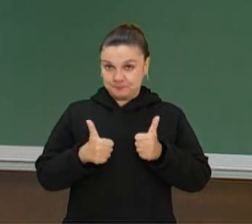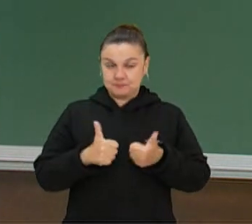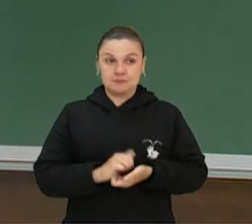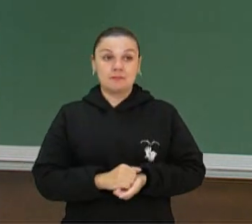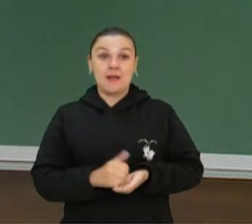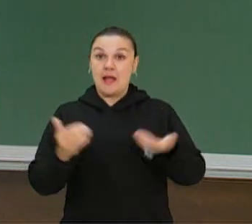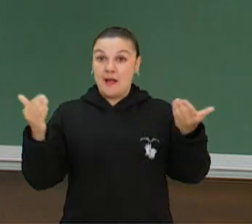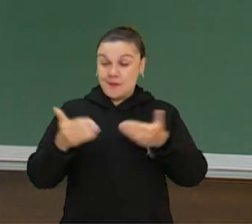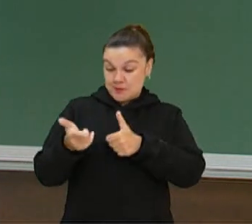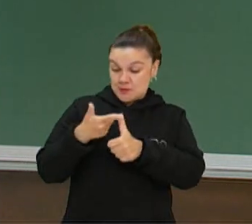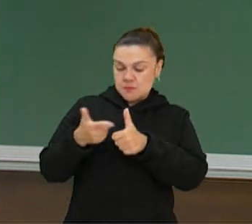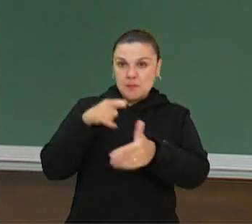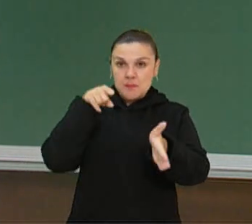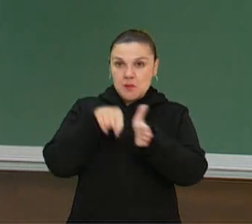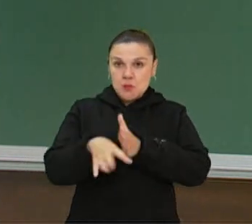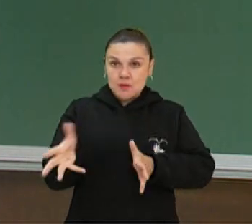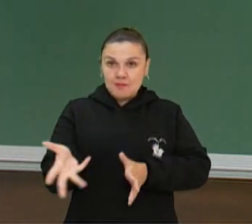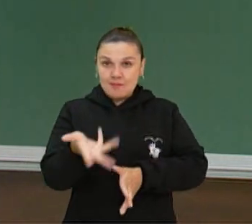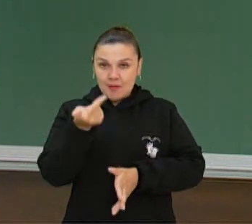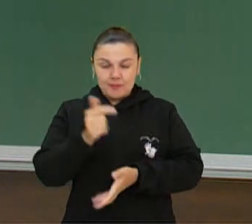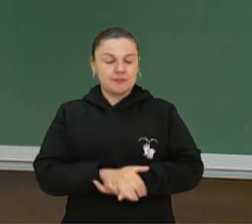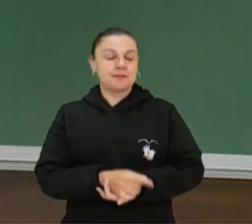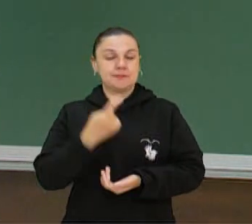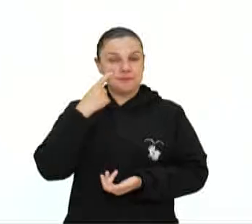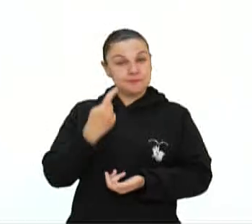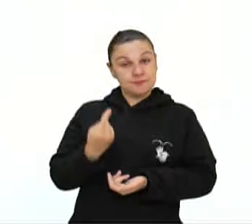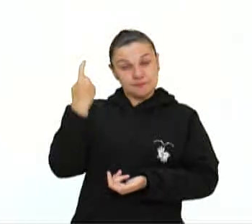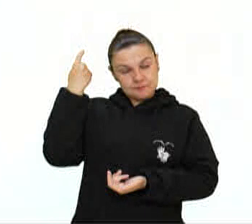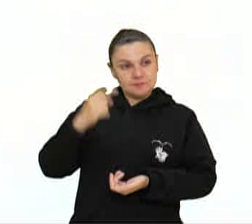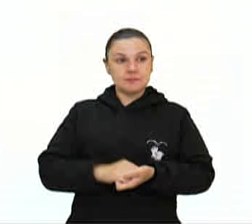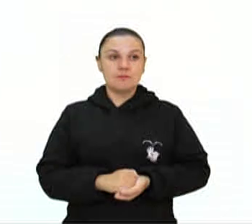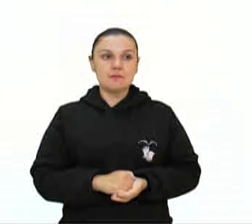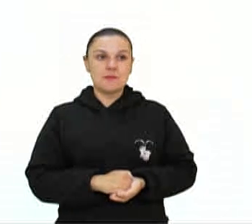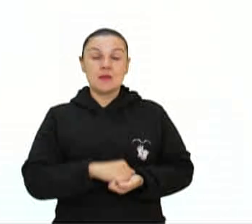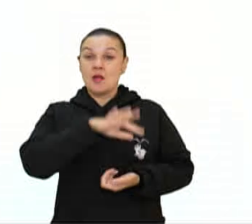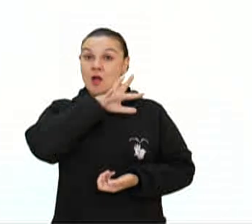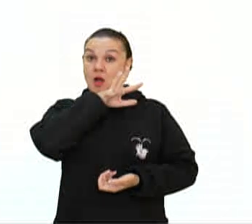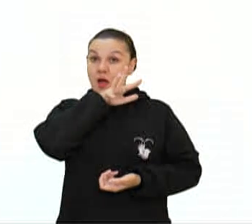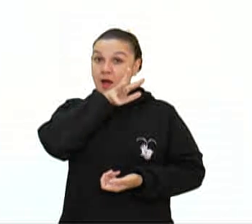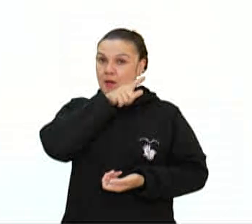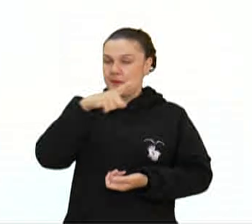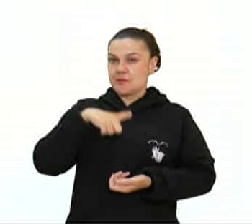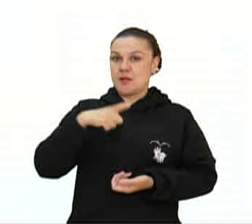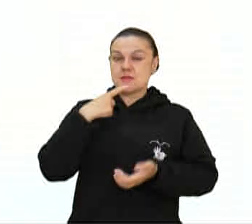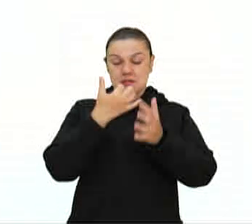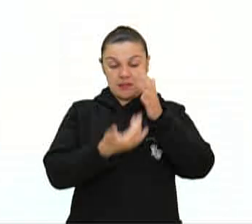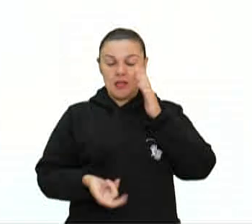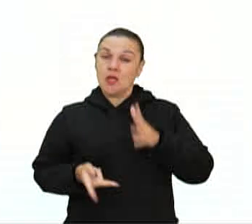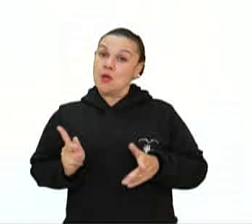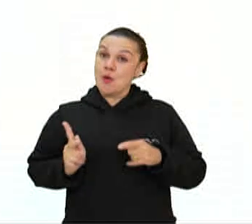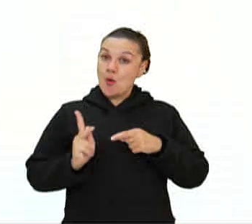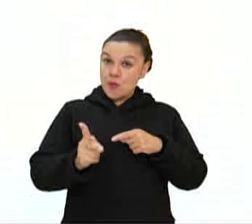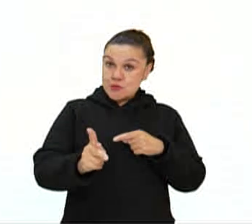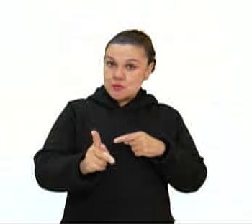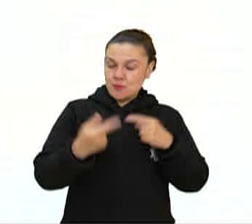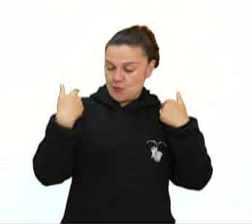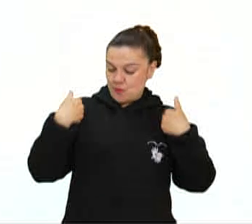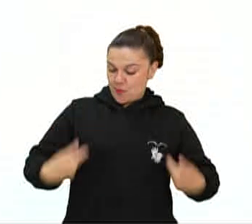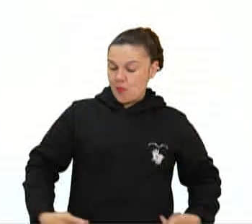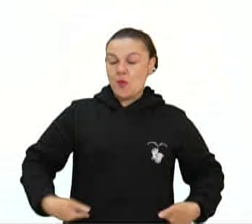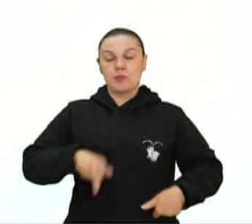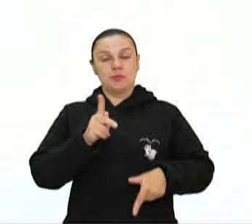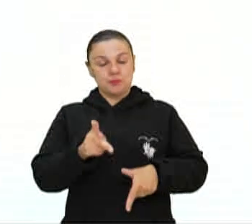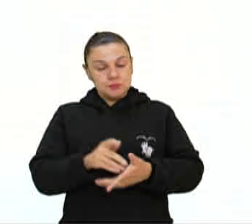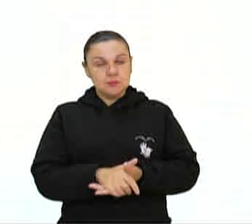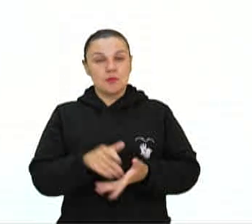Então, nós vamos lá para o nosso primeiro quiz. Acompanha comigo lá. Animais endotérmicos são aqueles que mantêm a temperatura corporal através da